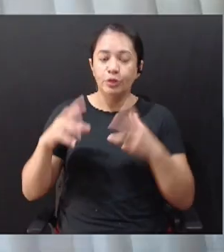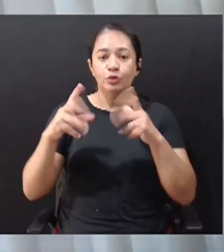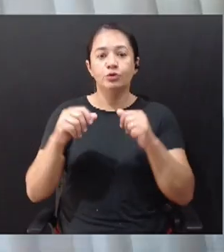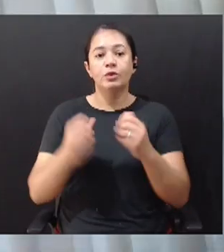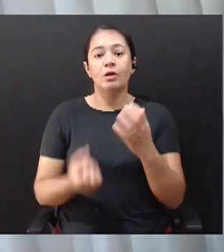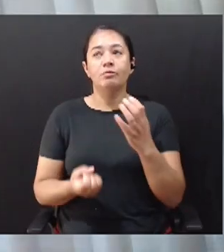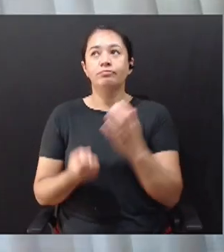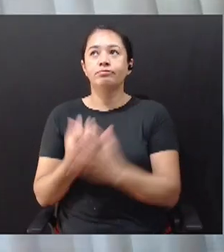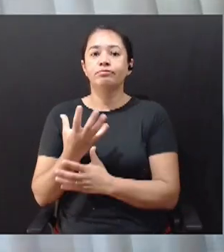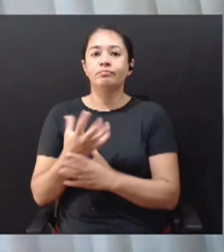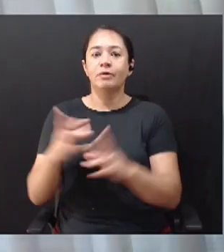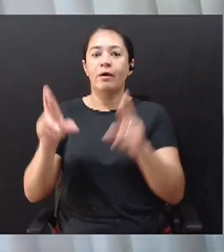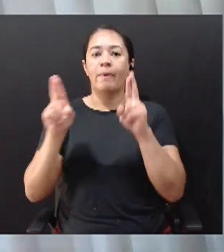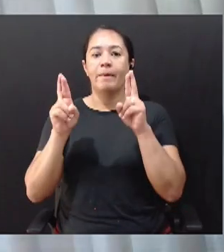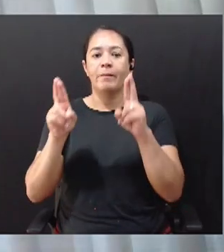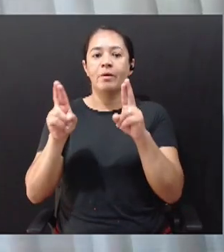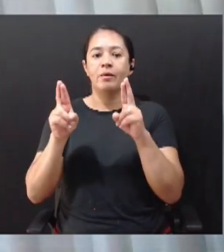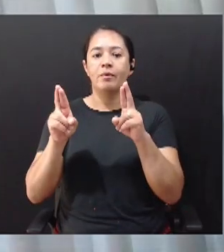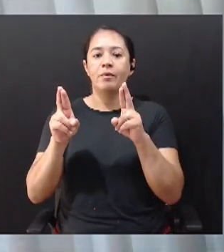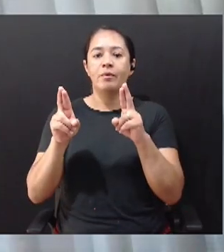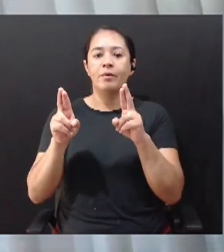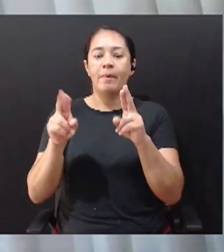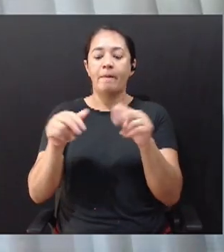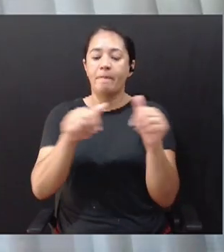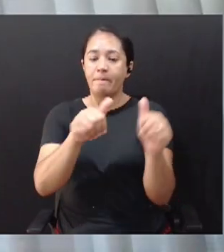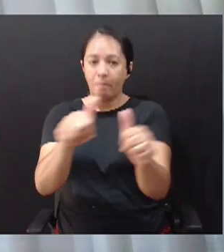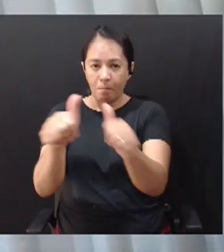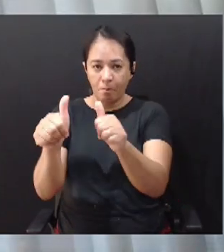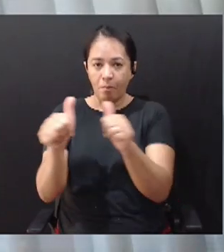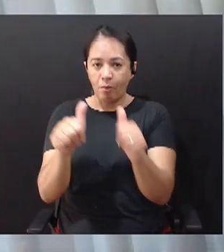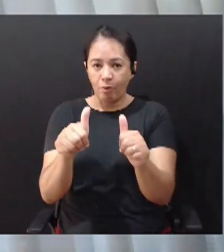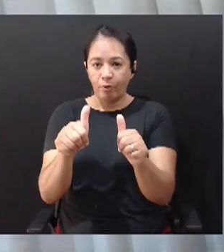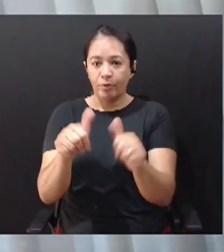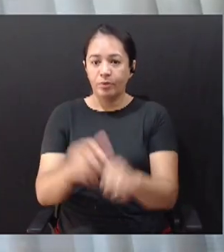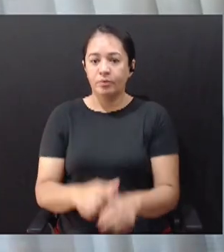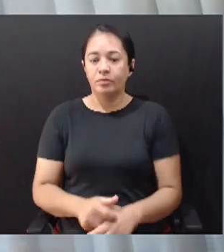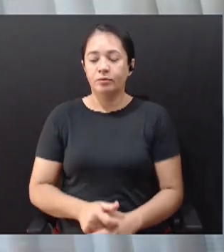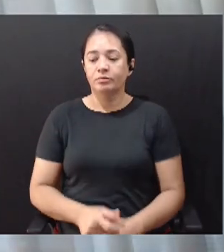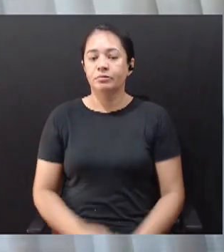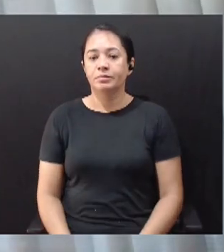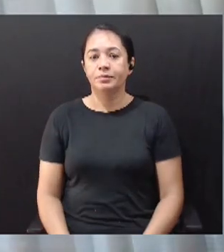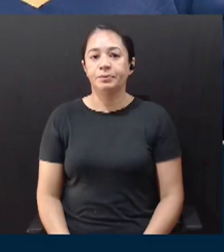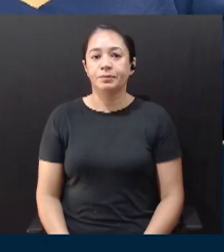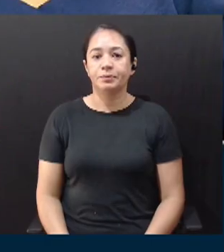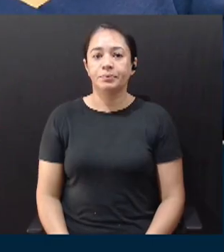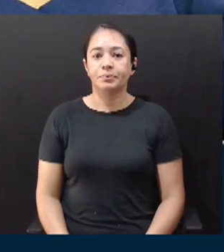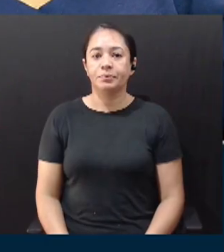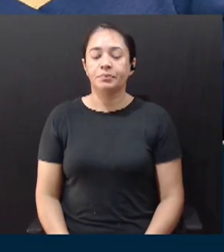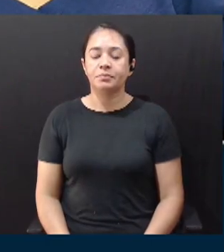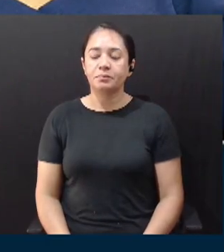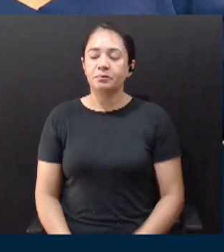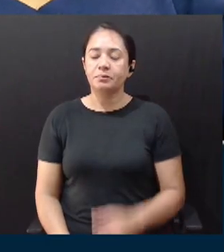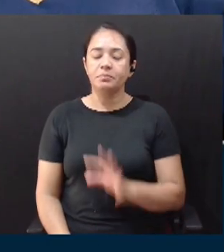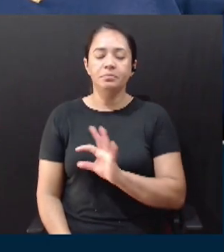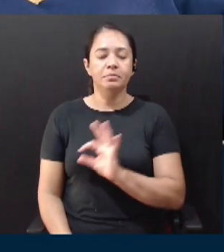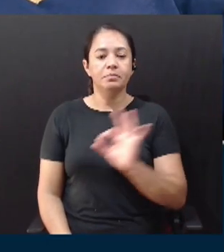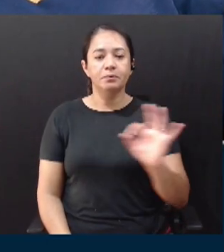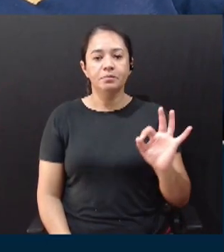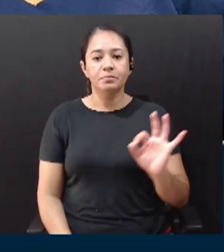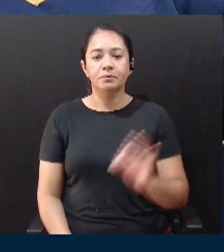uma expectativa muito positiva nas pessoas. Excelente, muito